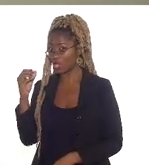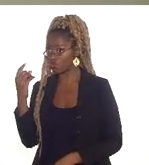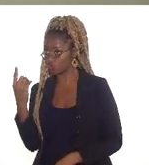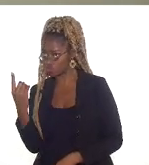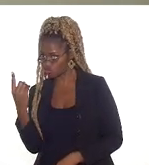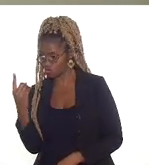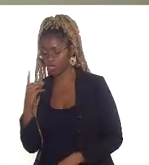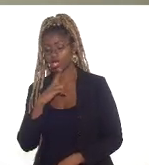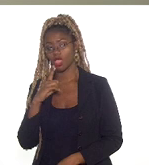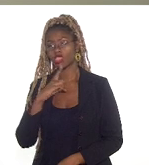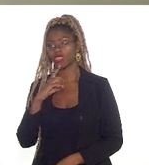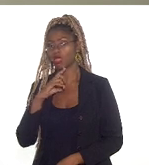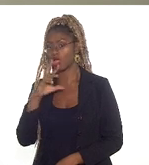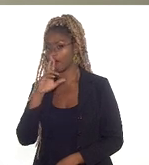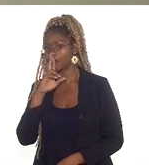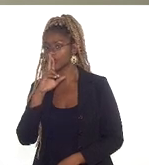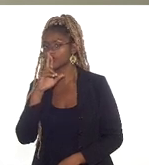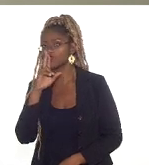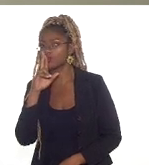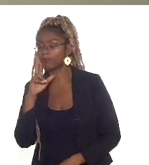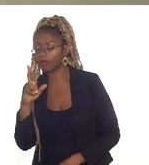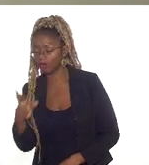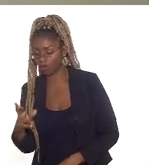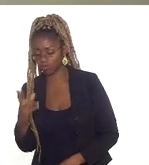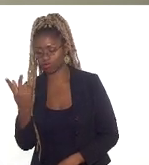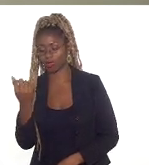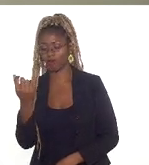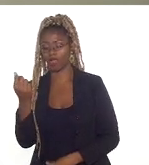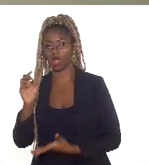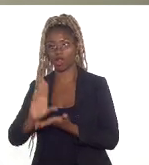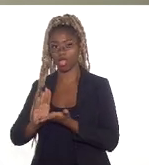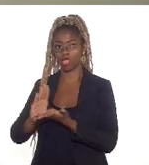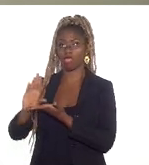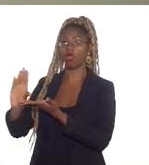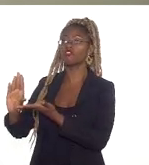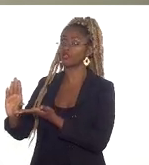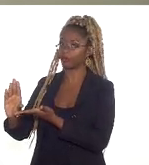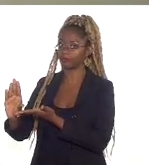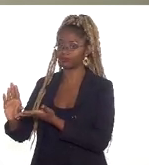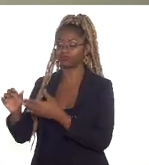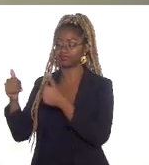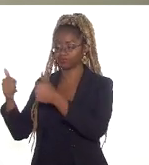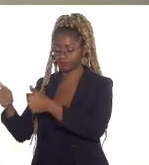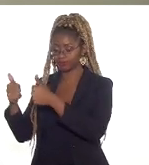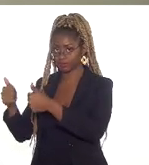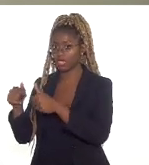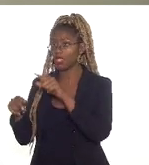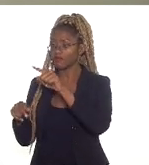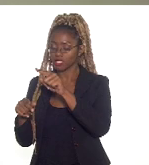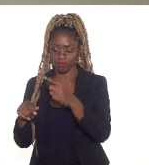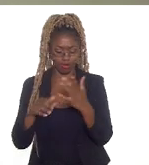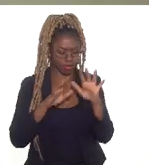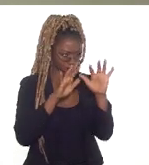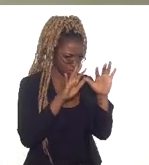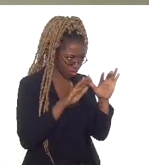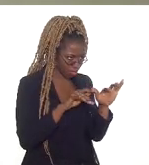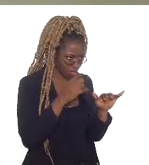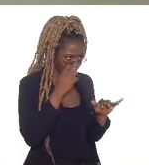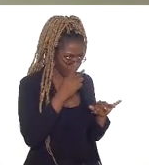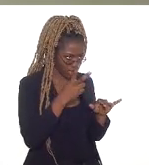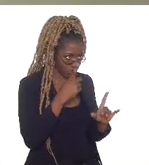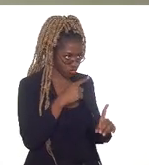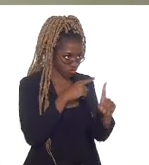o valor que deve ser investido. Aí o senhor vai lá nas suas planilhas de projetos,